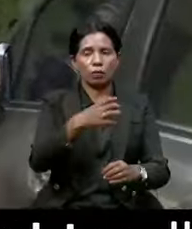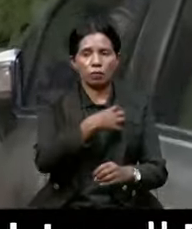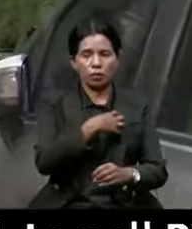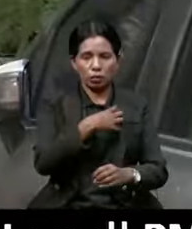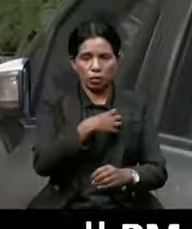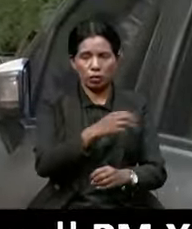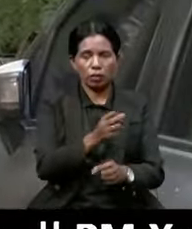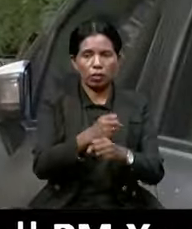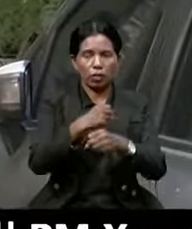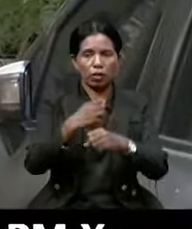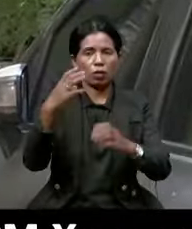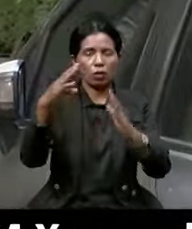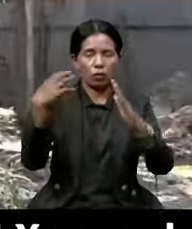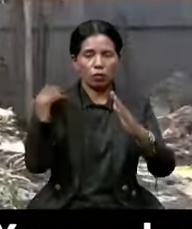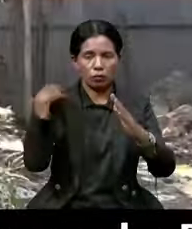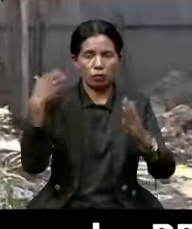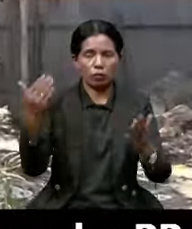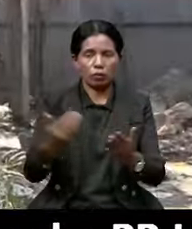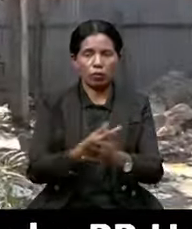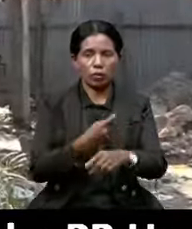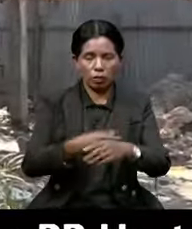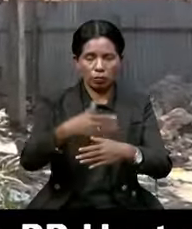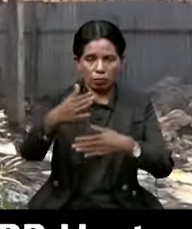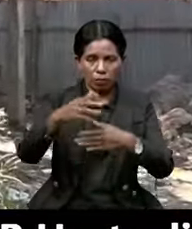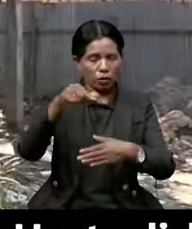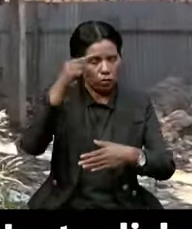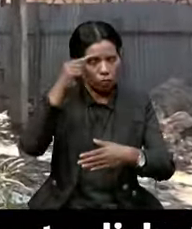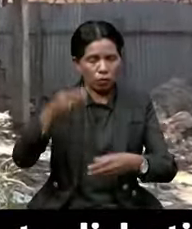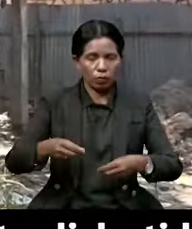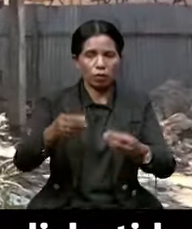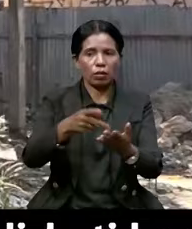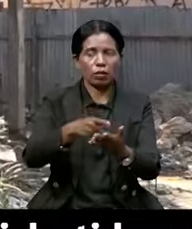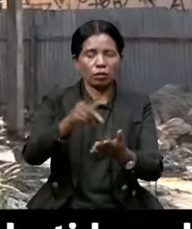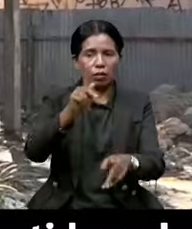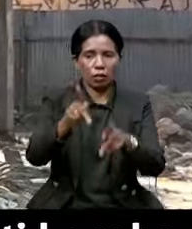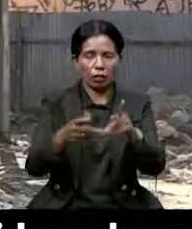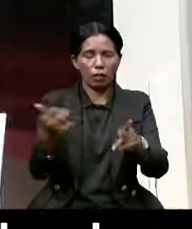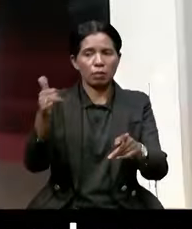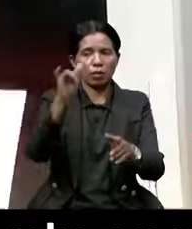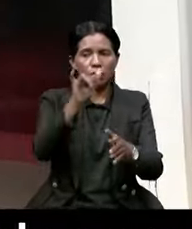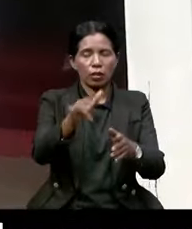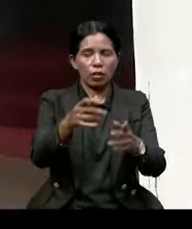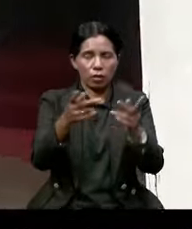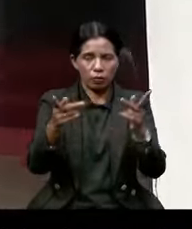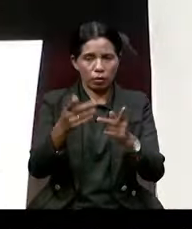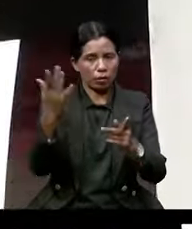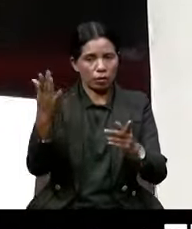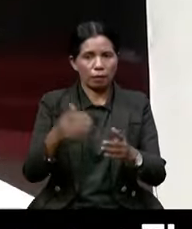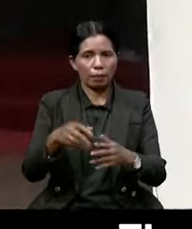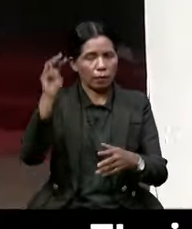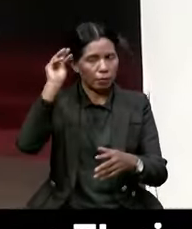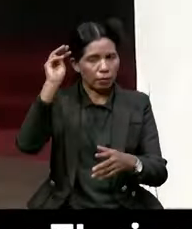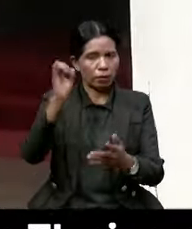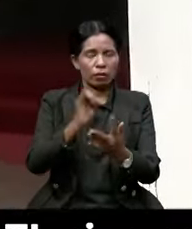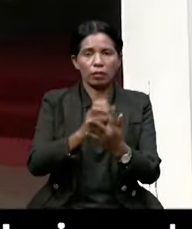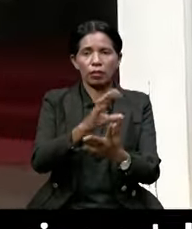onde construi edifício FON no IA Tempo Bada, governo for indemnização para a comunidade Nebehela e a área refere. Ministro do Interior